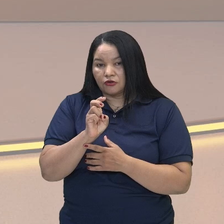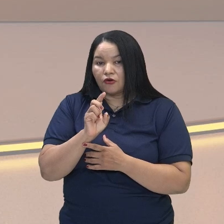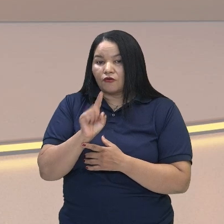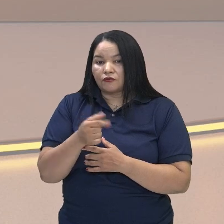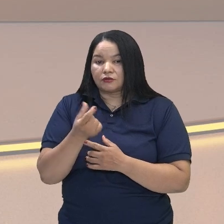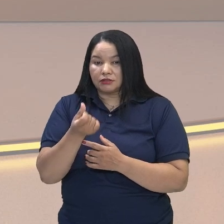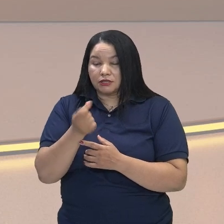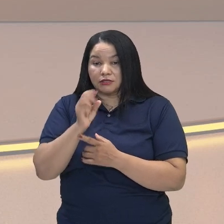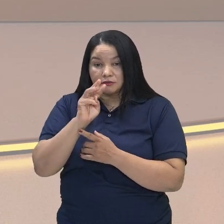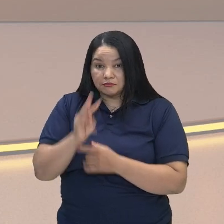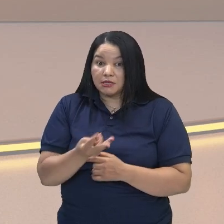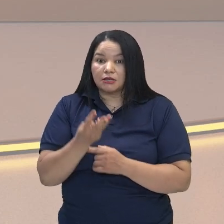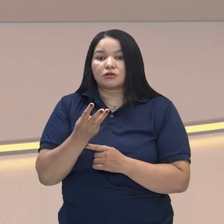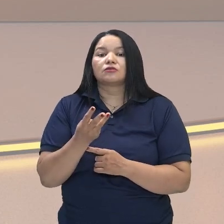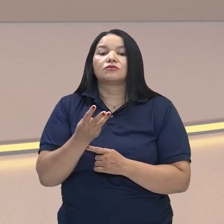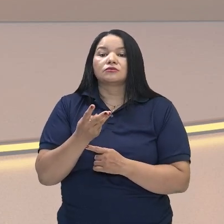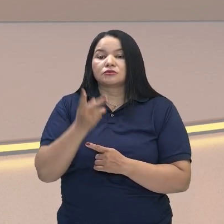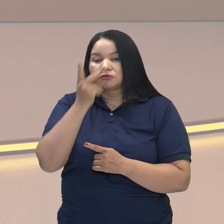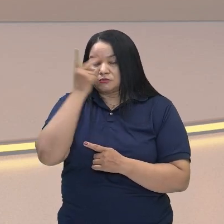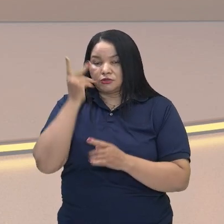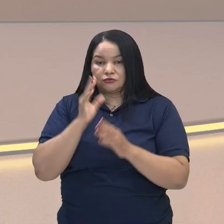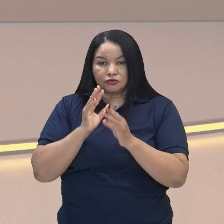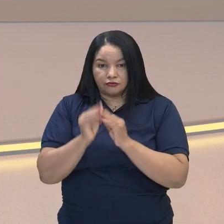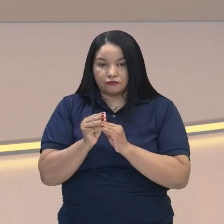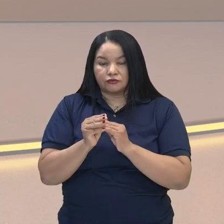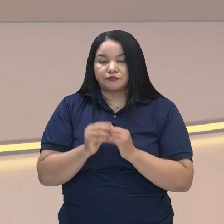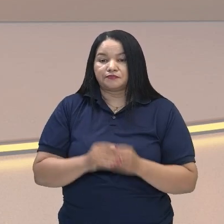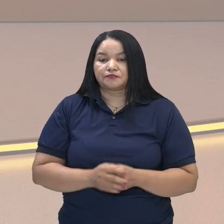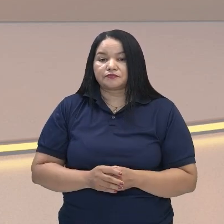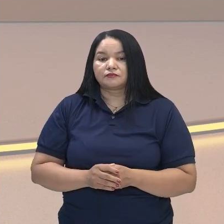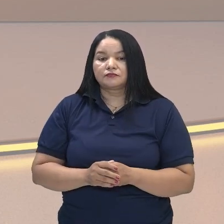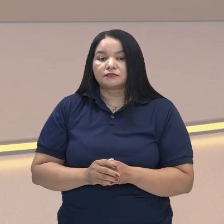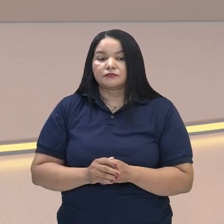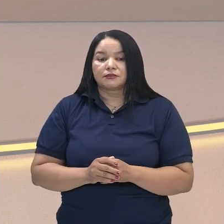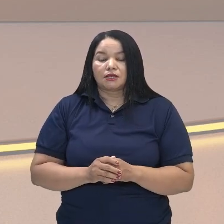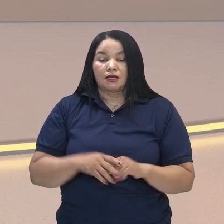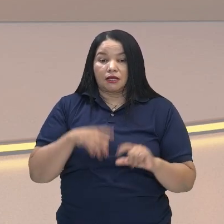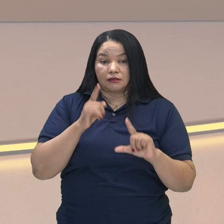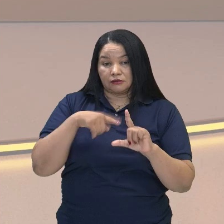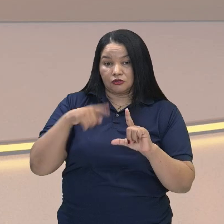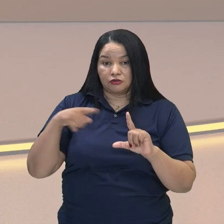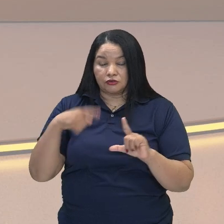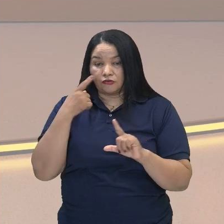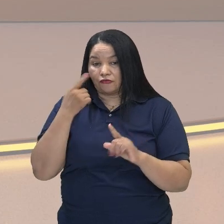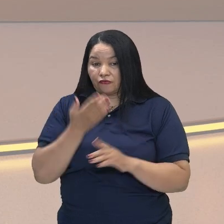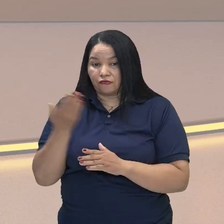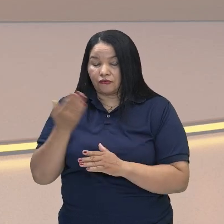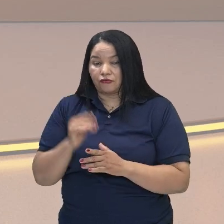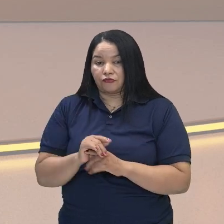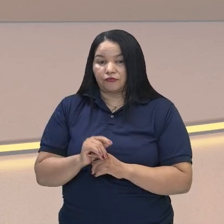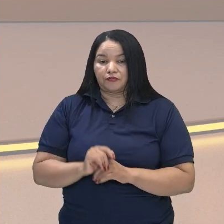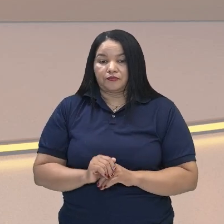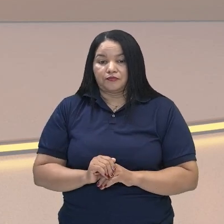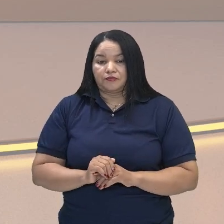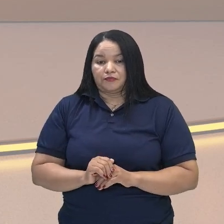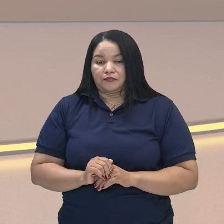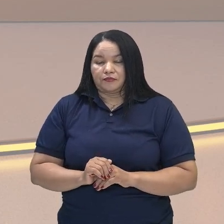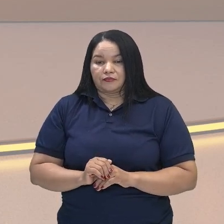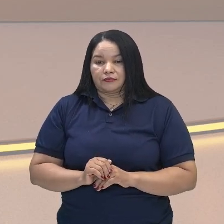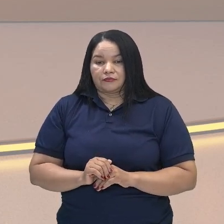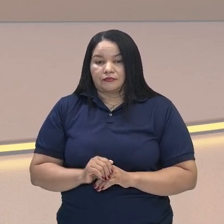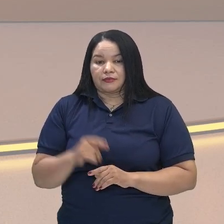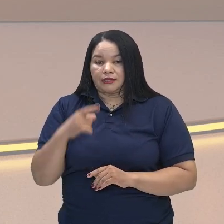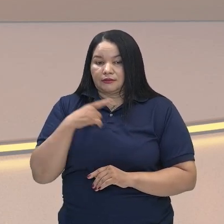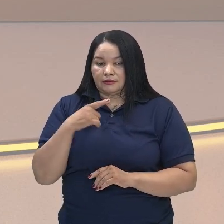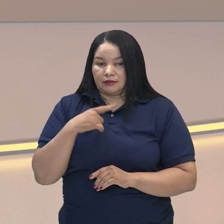65,6 milhões de refugiados. E através do gráfico, a gente pode observar, né, que vamos ter